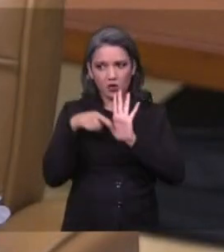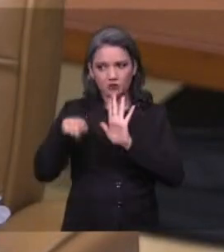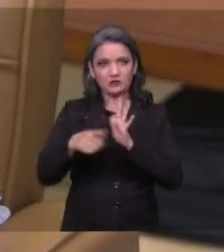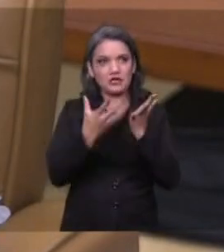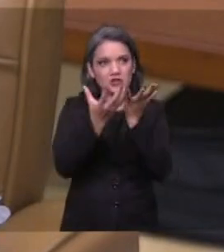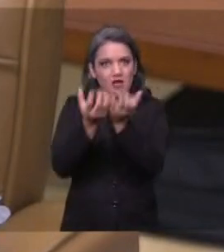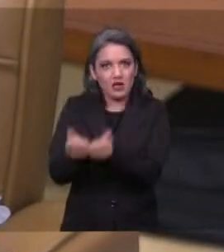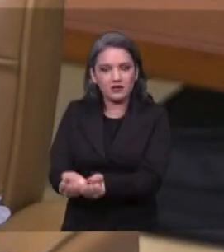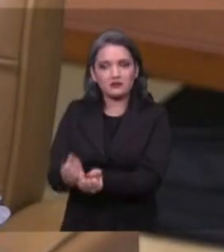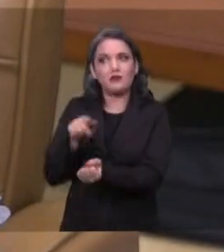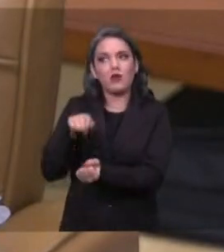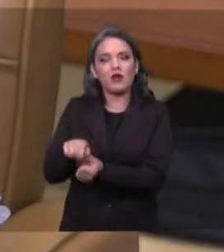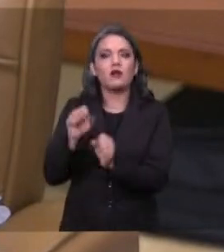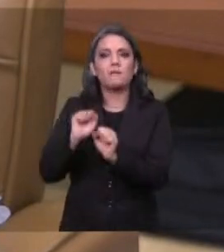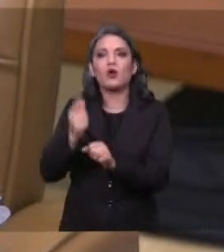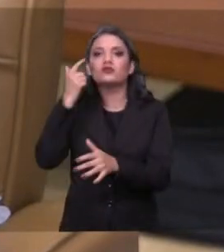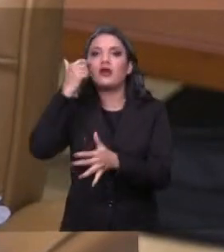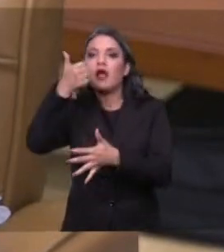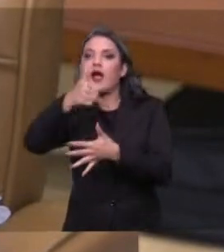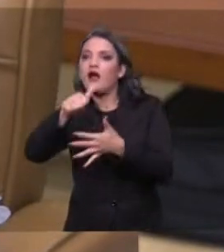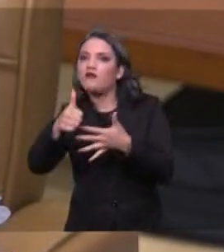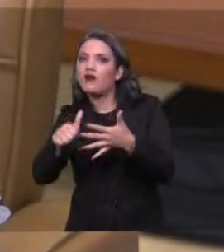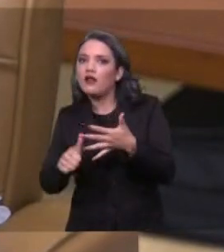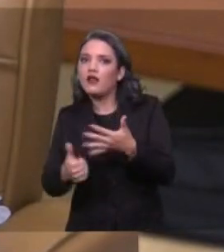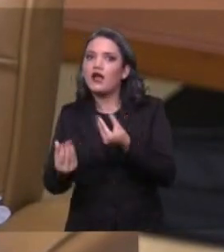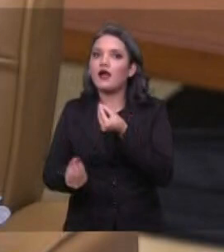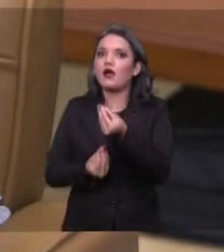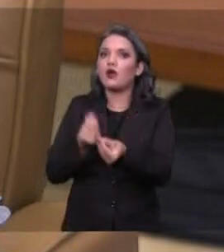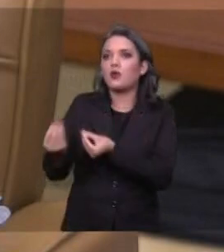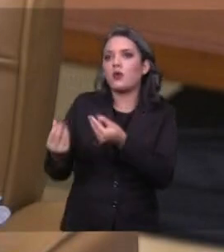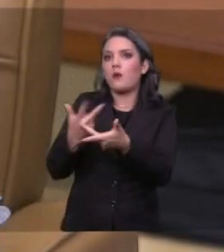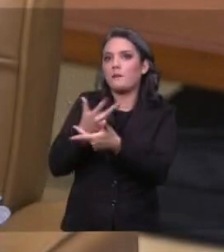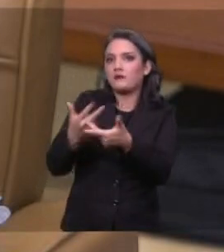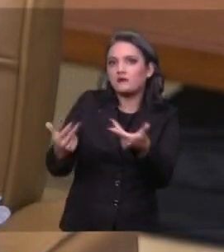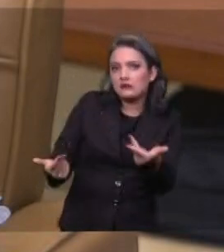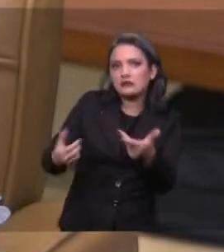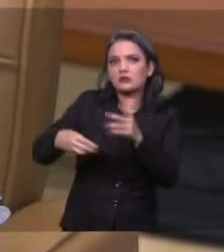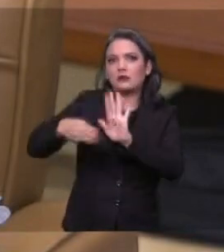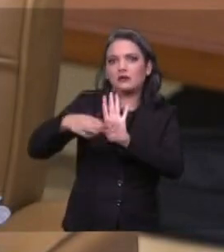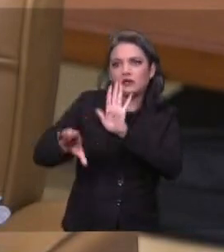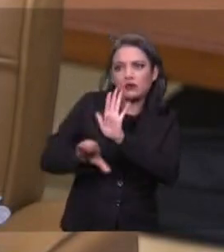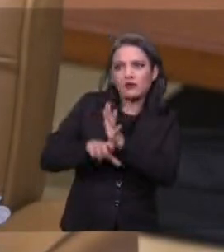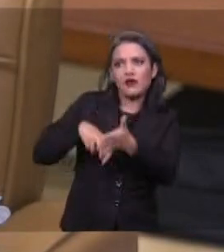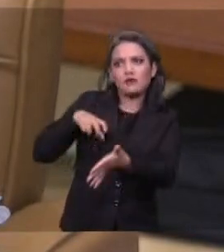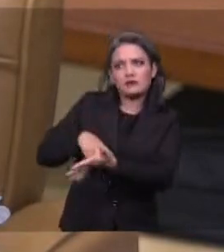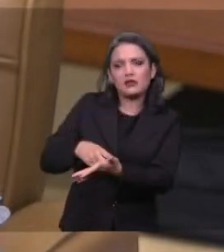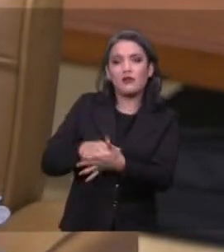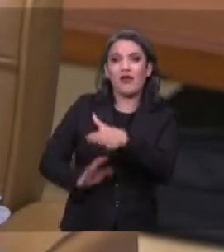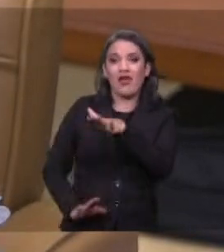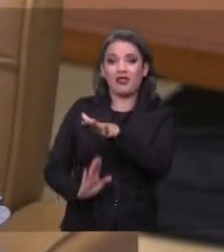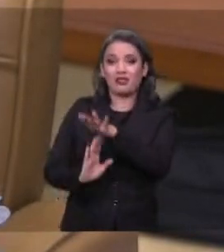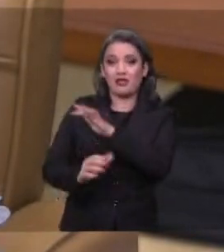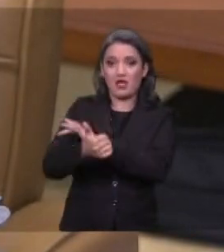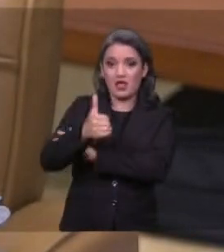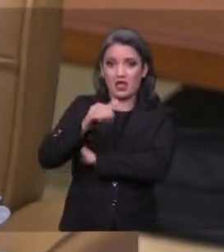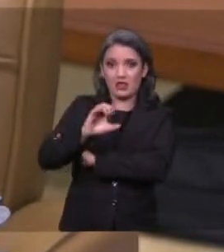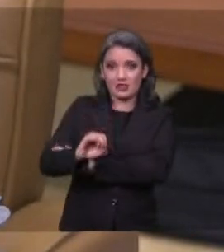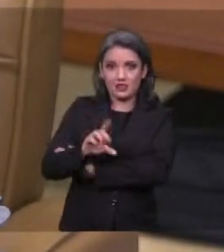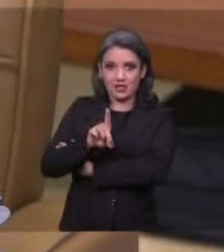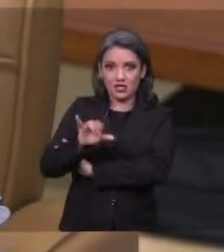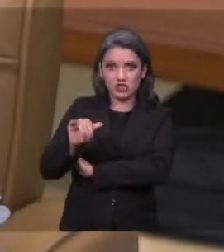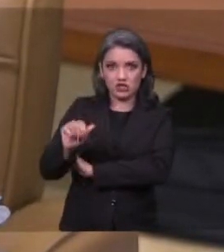queixa, deverá reexaminar as medidas, a necessidade das medidas cautelares em curso no prazo máximo de 10 dias. Eu